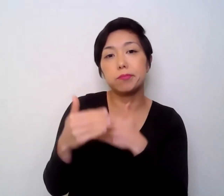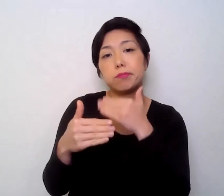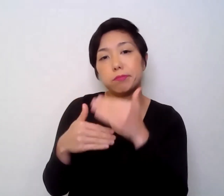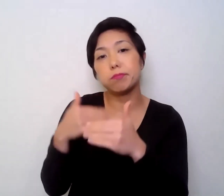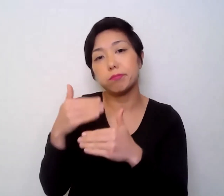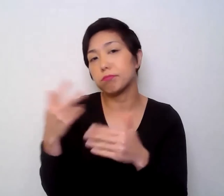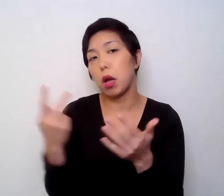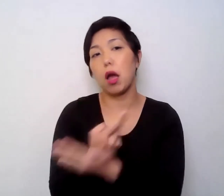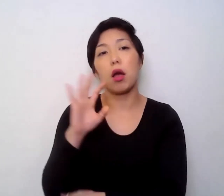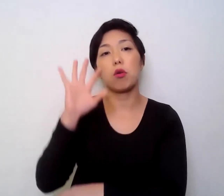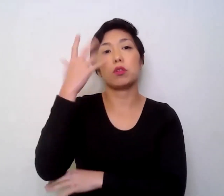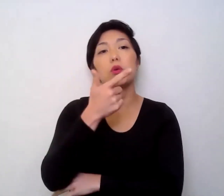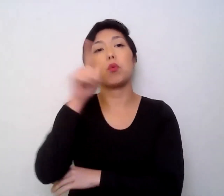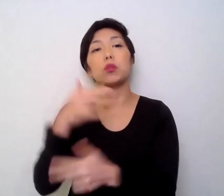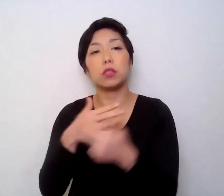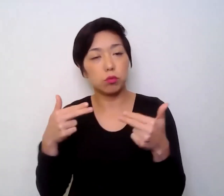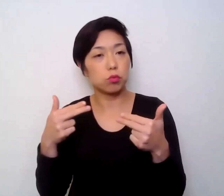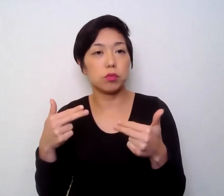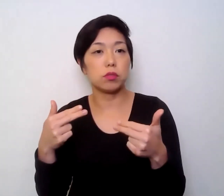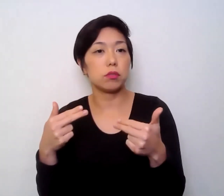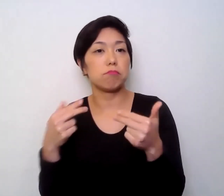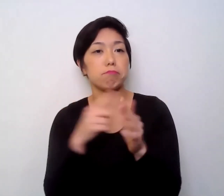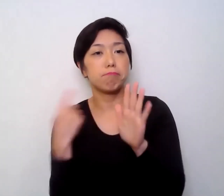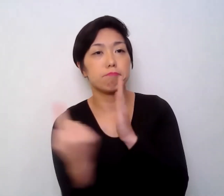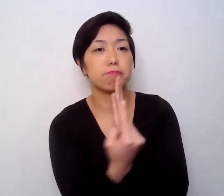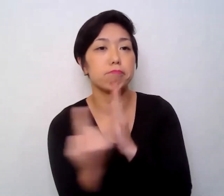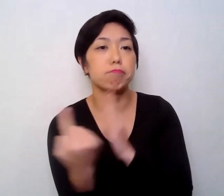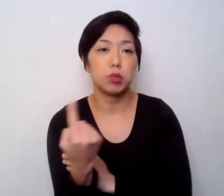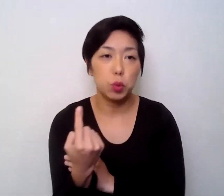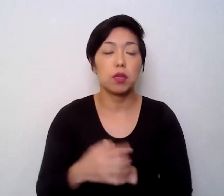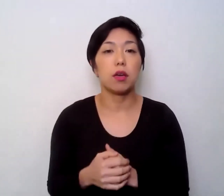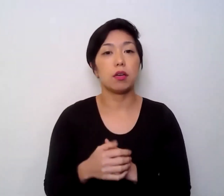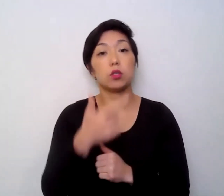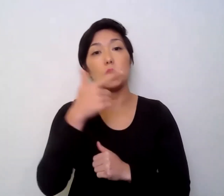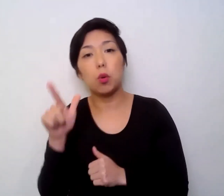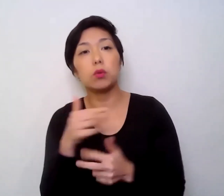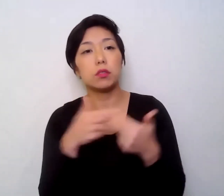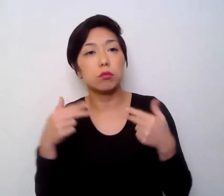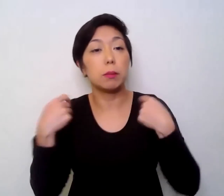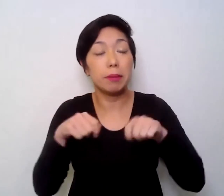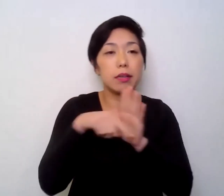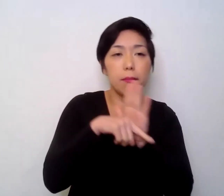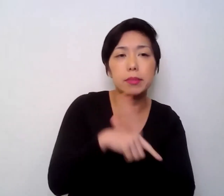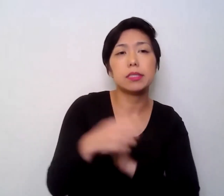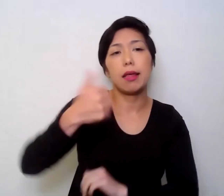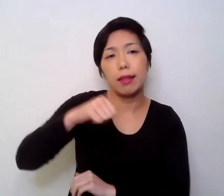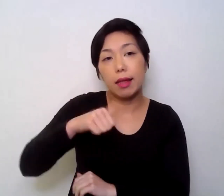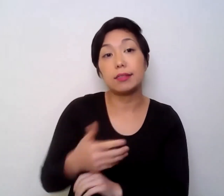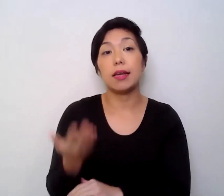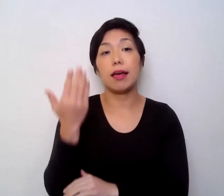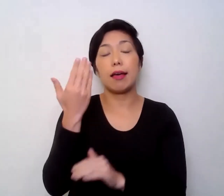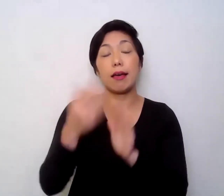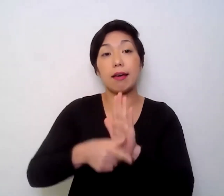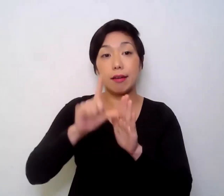outras prioridades outros outros órgãos a ser analisado já que a gente sabe que o corpo técnico é